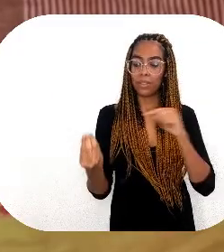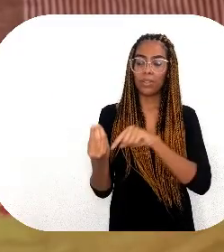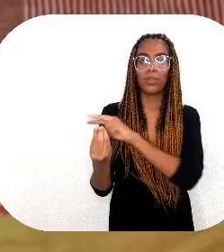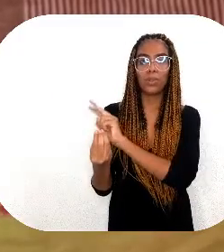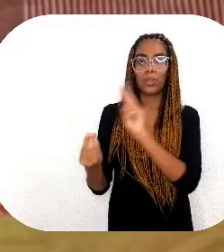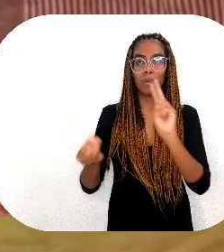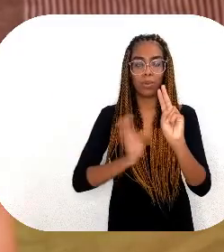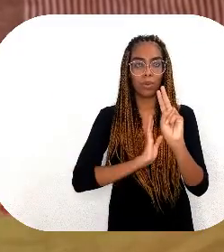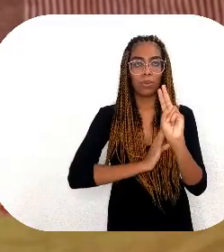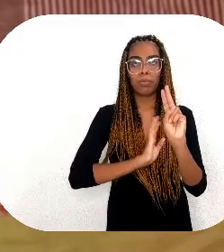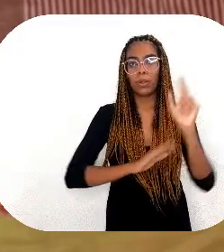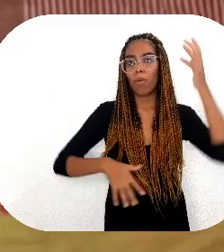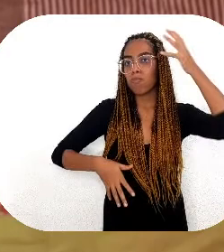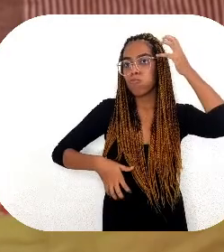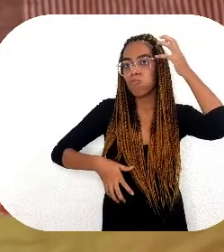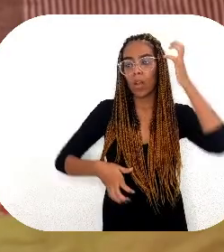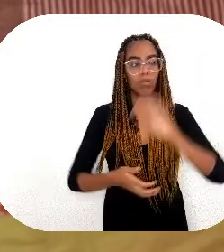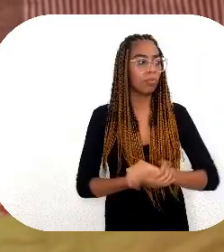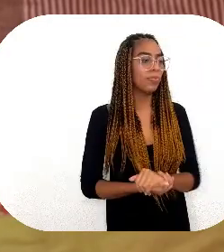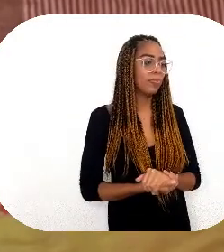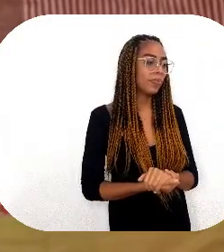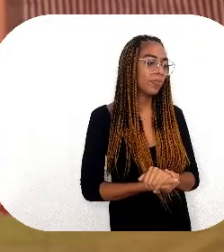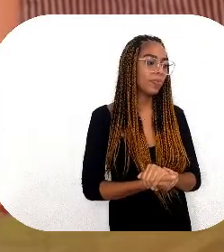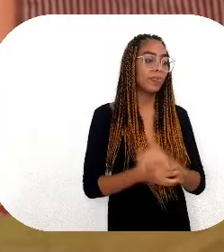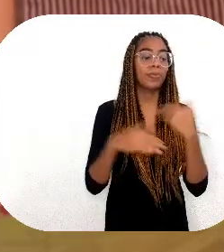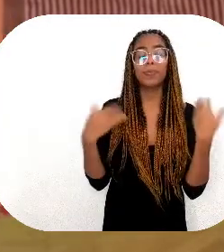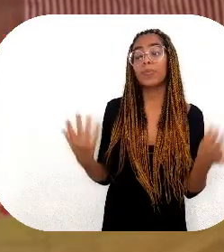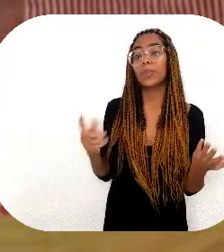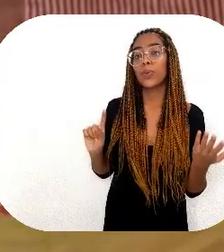Esse é o conto africano, O Coração do Macaco.